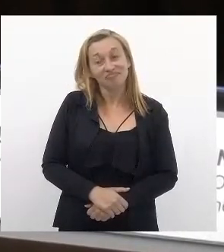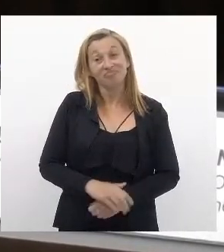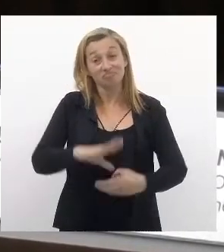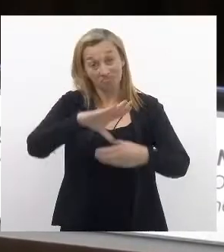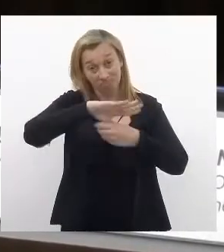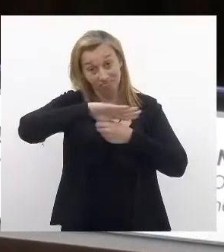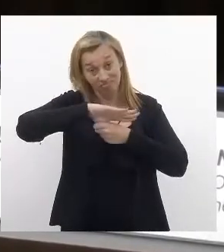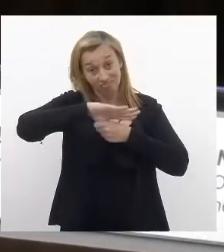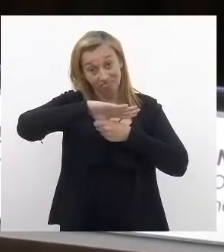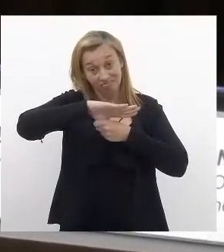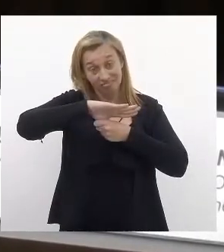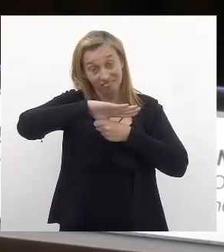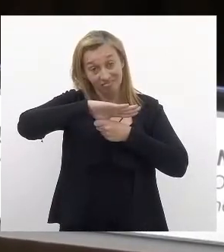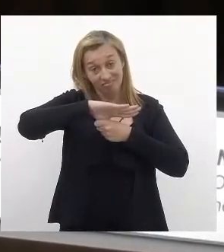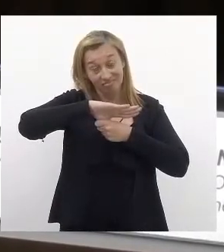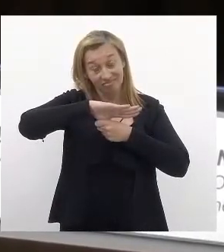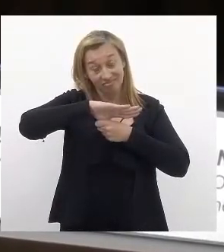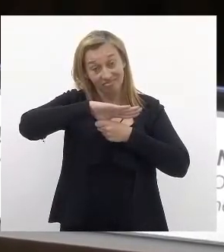cônsul